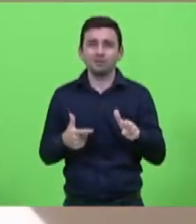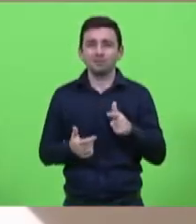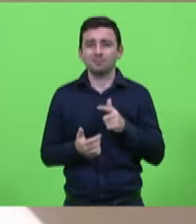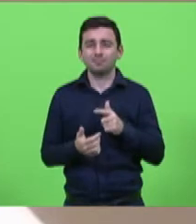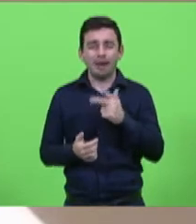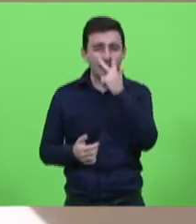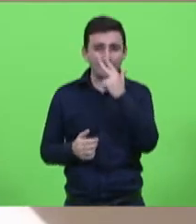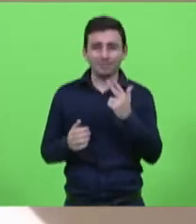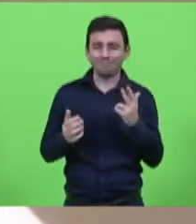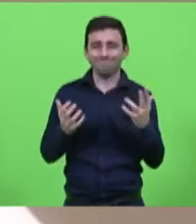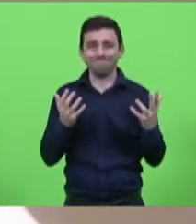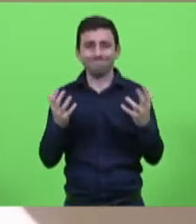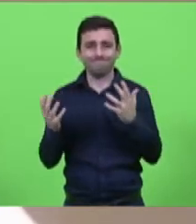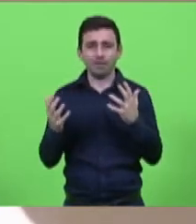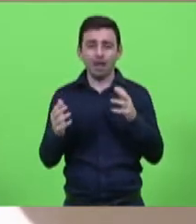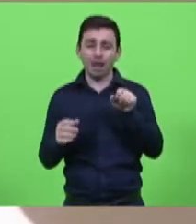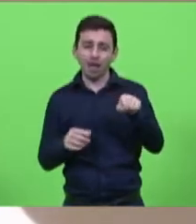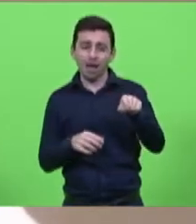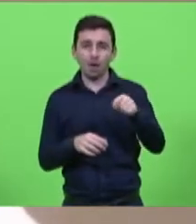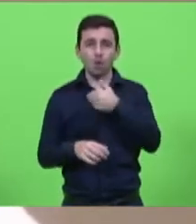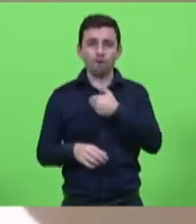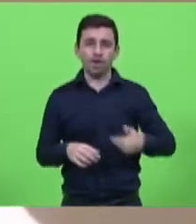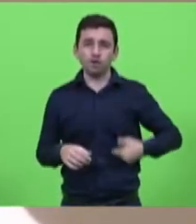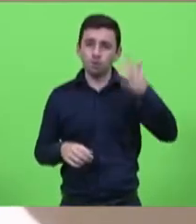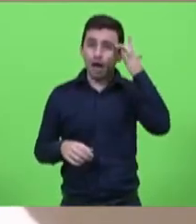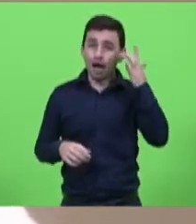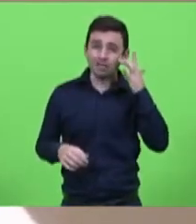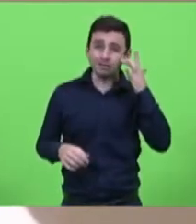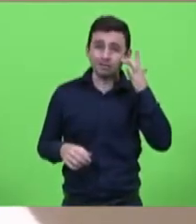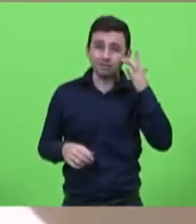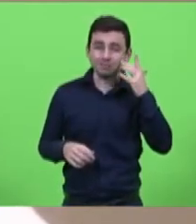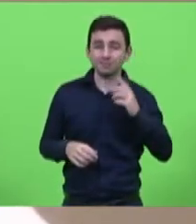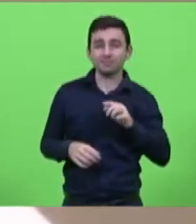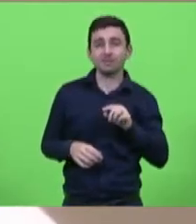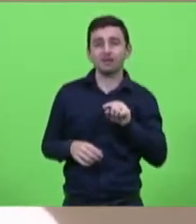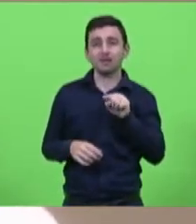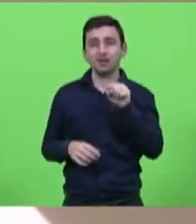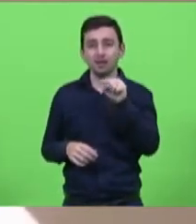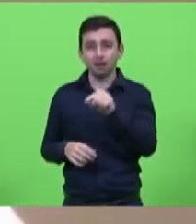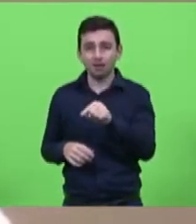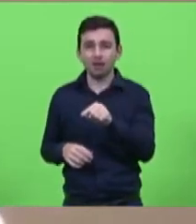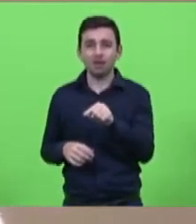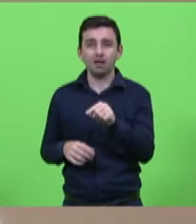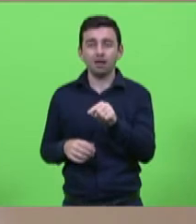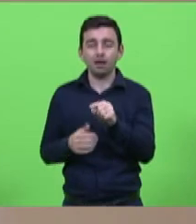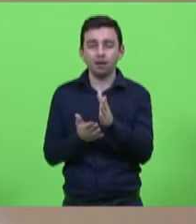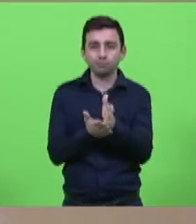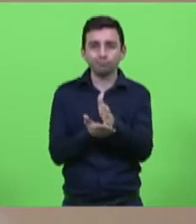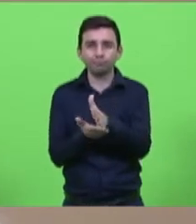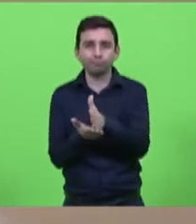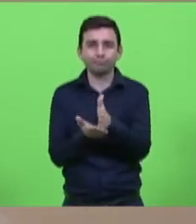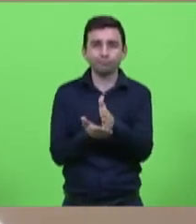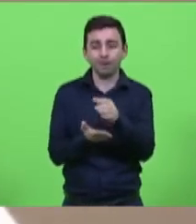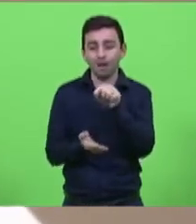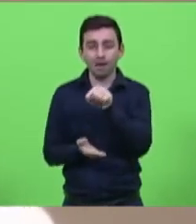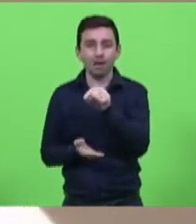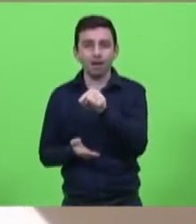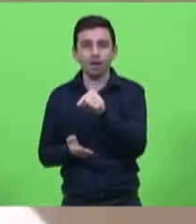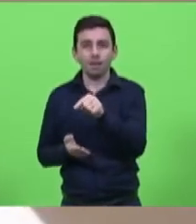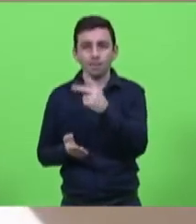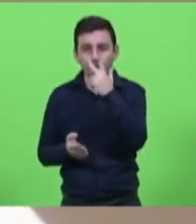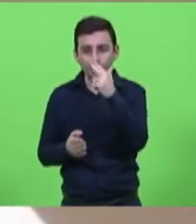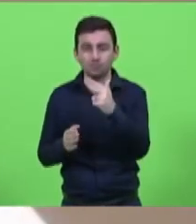tênue entre aquilo que o Estado acha que deve fazer e aonde, no outro lado, ele começa a